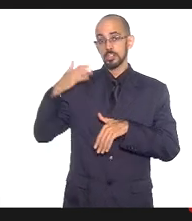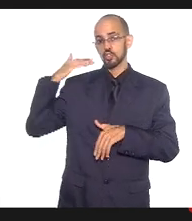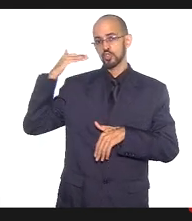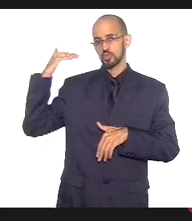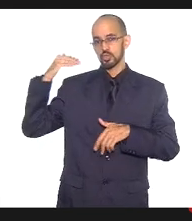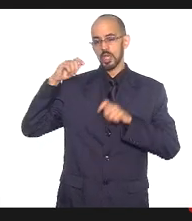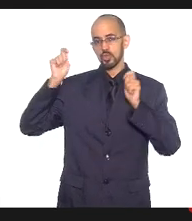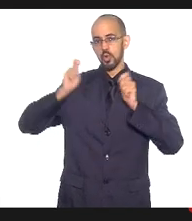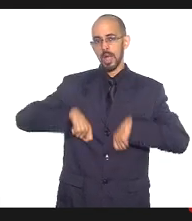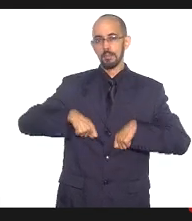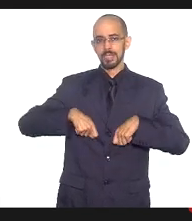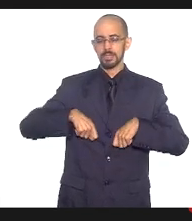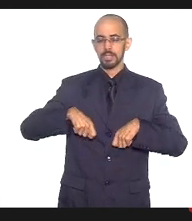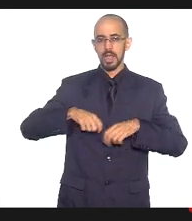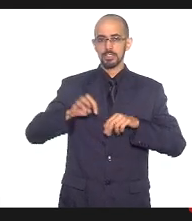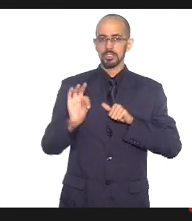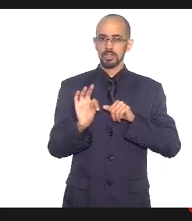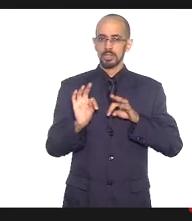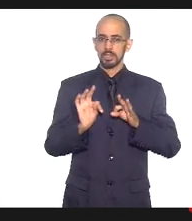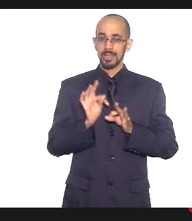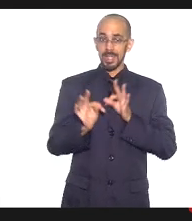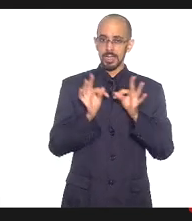técnica e financeira